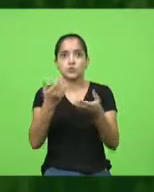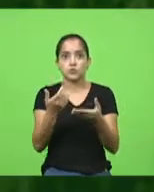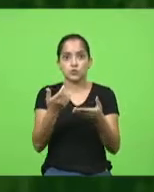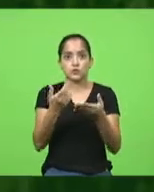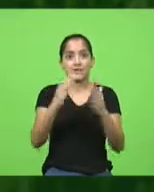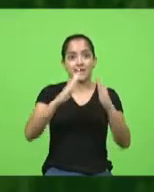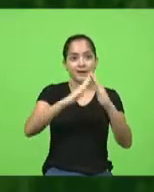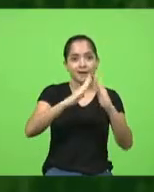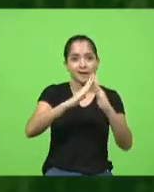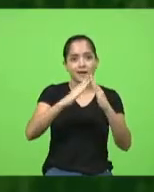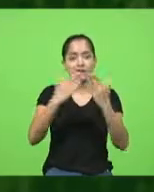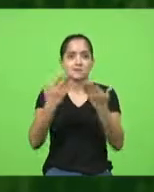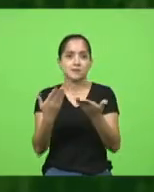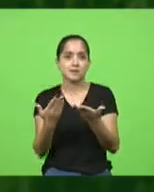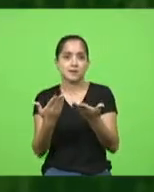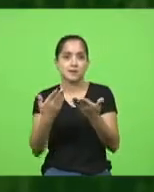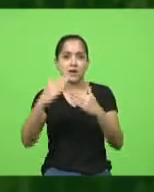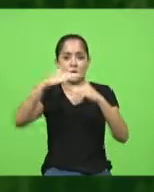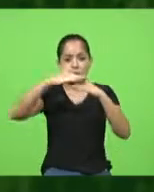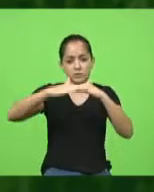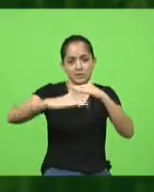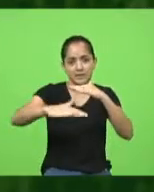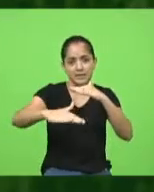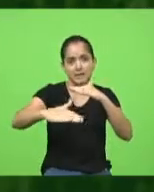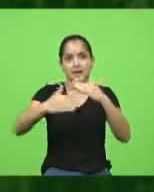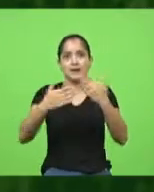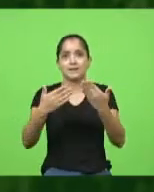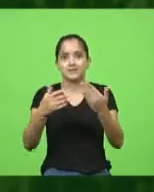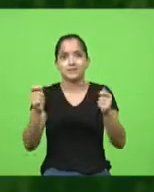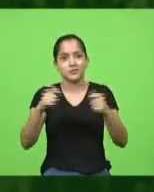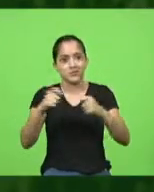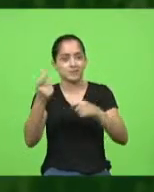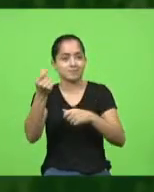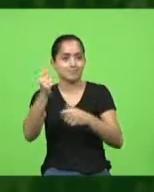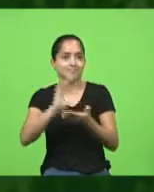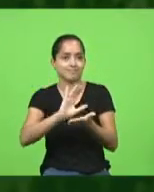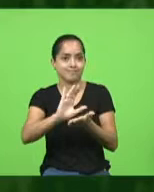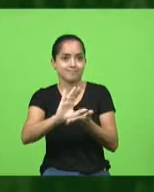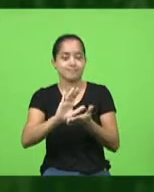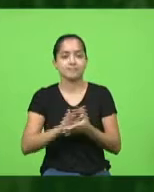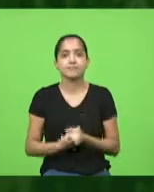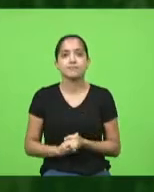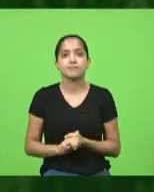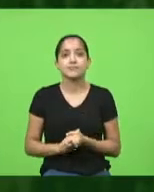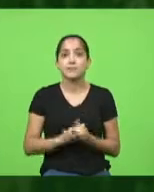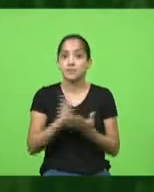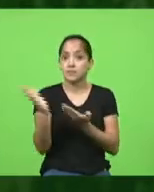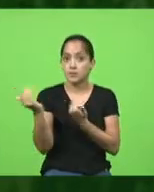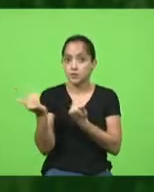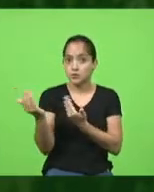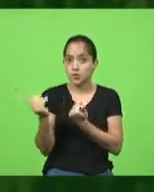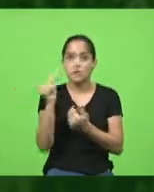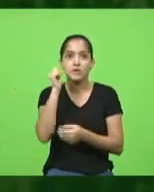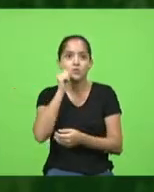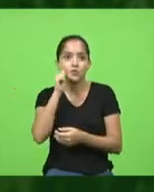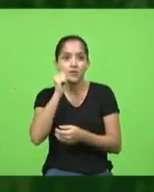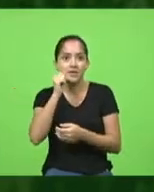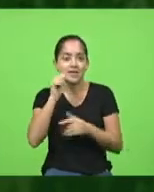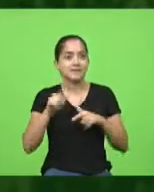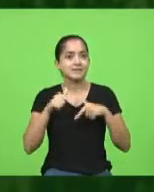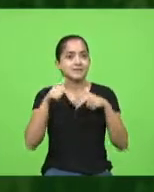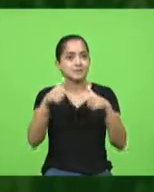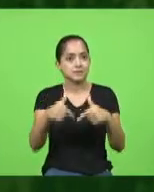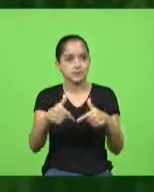sua casa, telhado, já vai ter um recurso disponível. O programa Jovens e Mulheres em Ação,